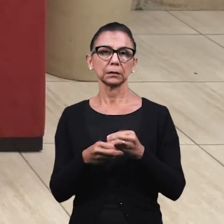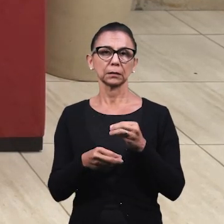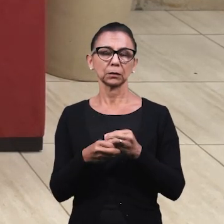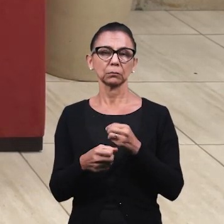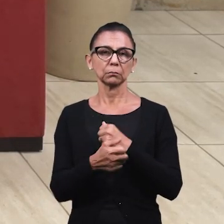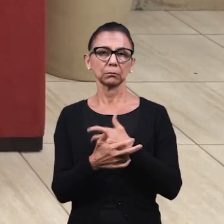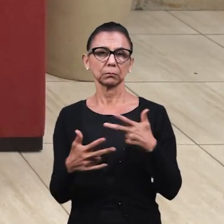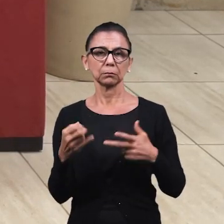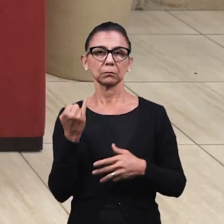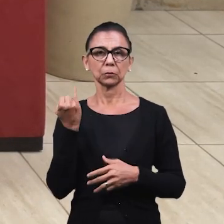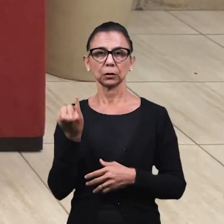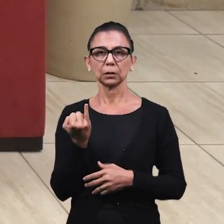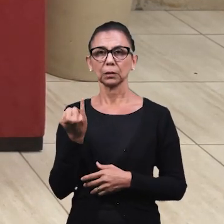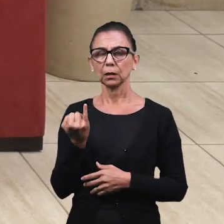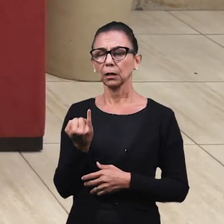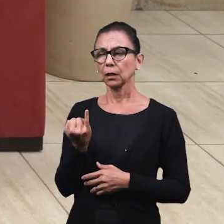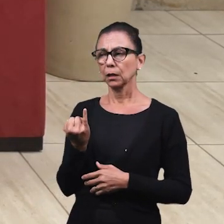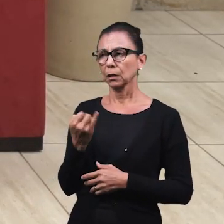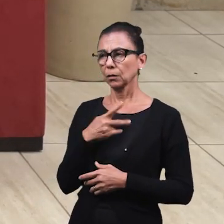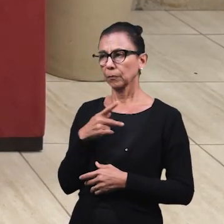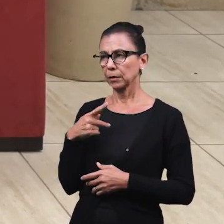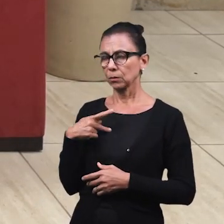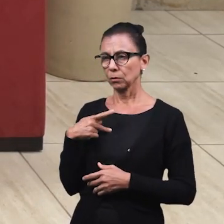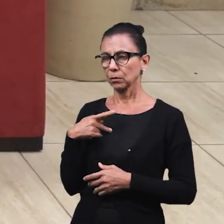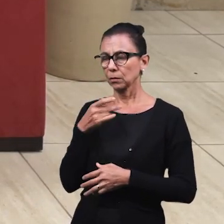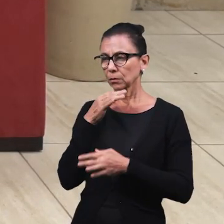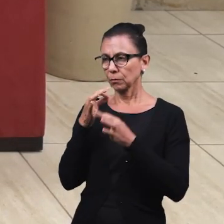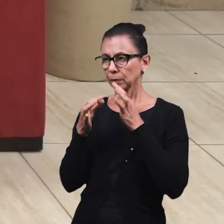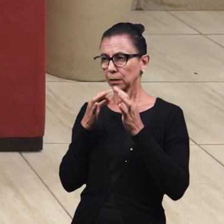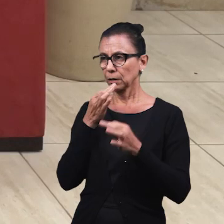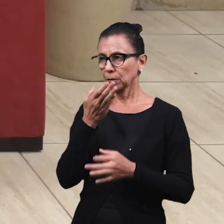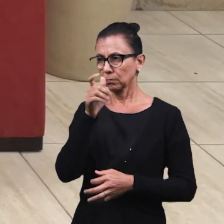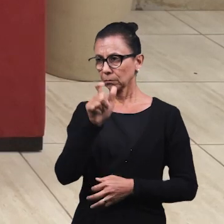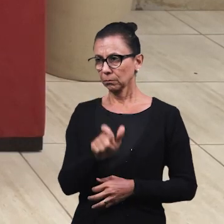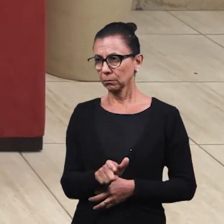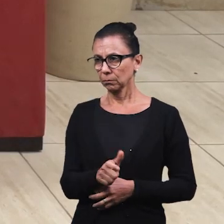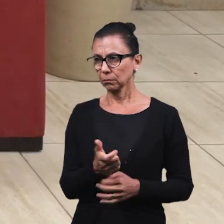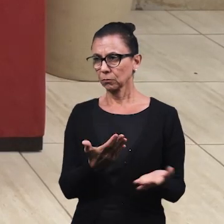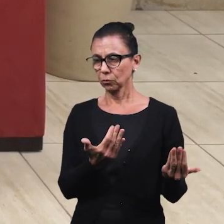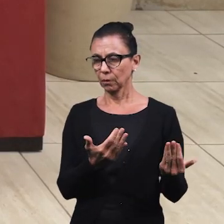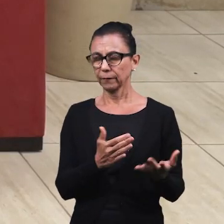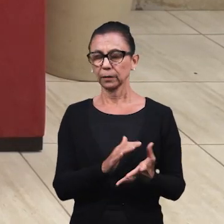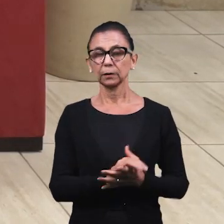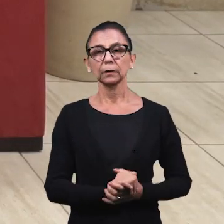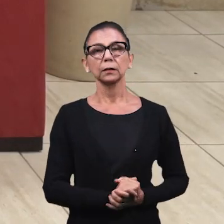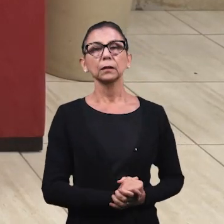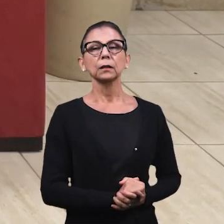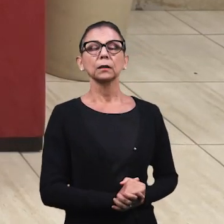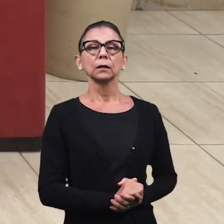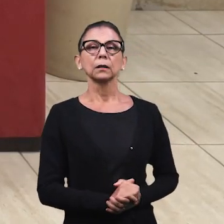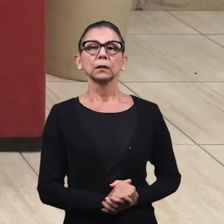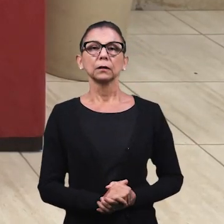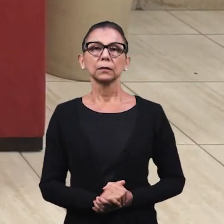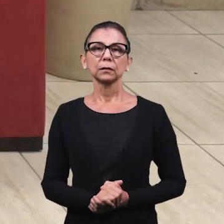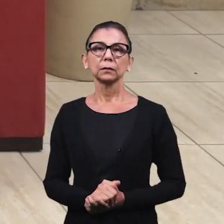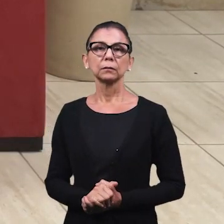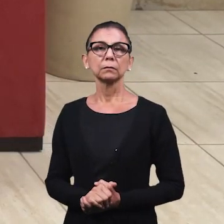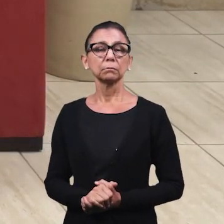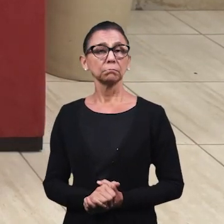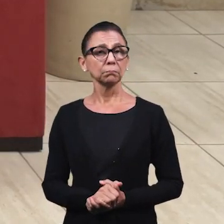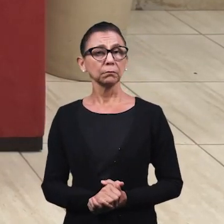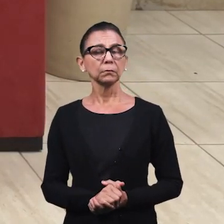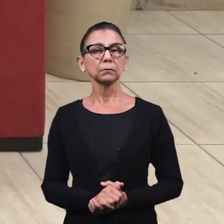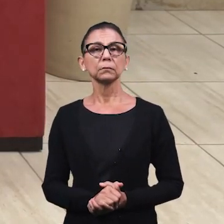importantes. Pastor Michel, gostaria que você comentasse acerca do que o nosso querido jovem respondeu. O jovem, ele foi